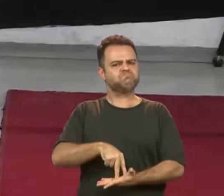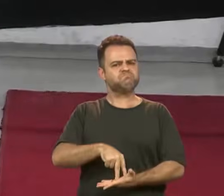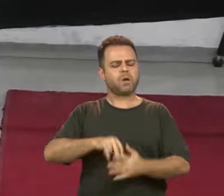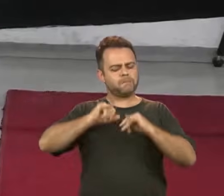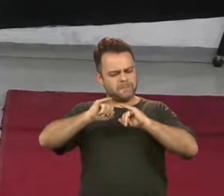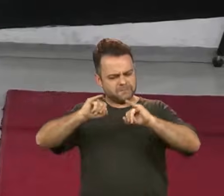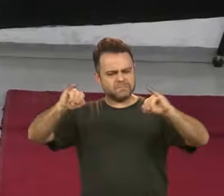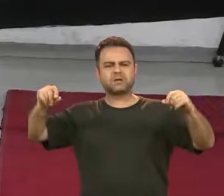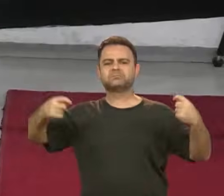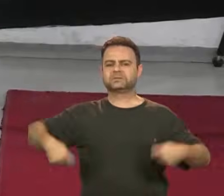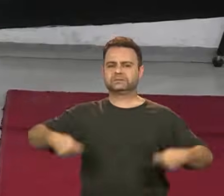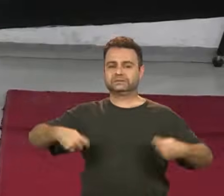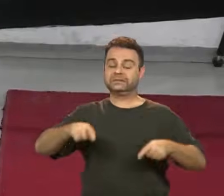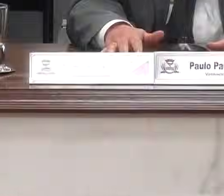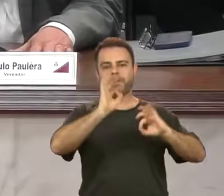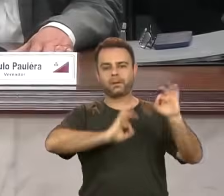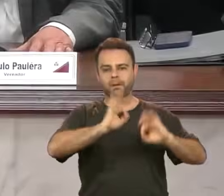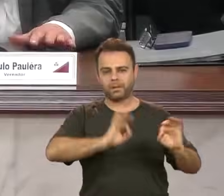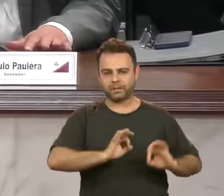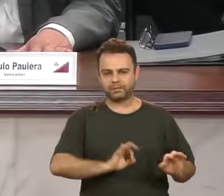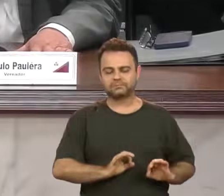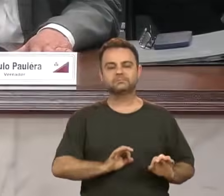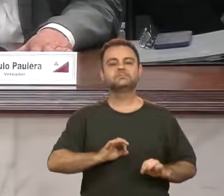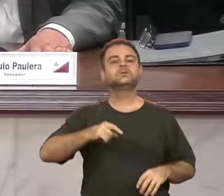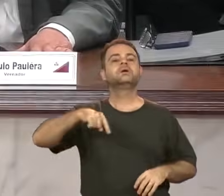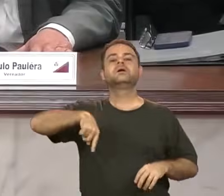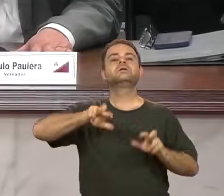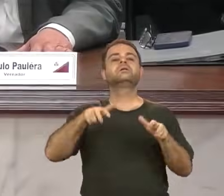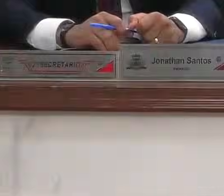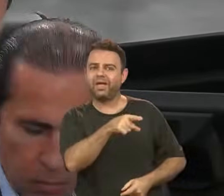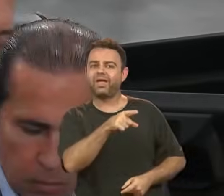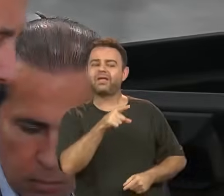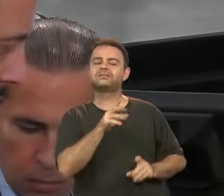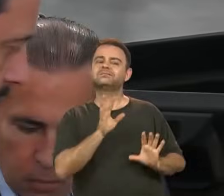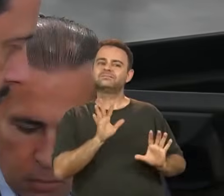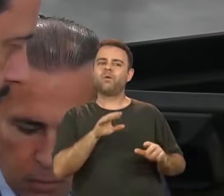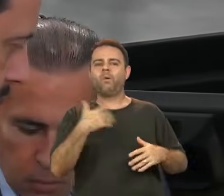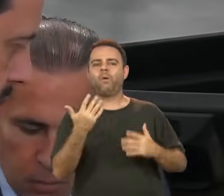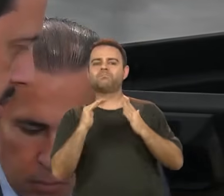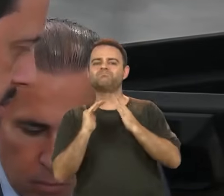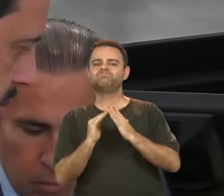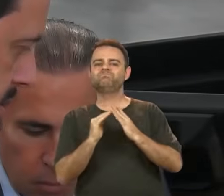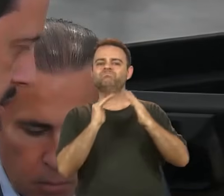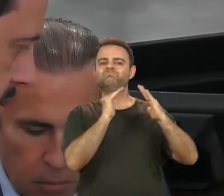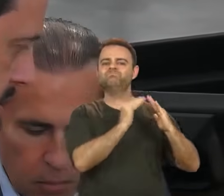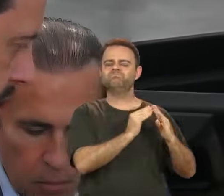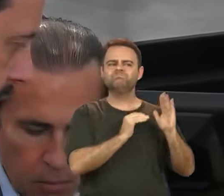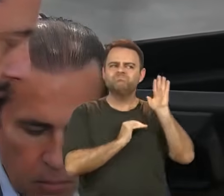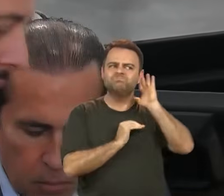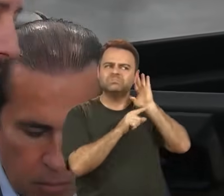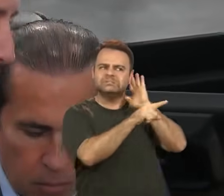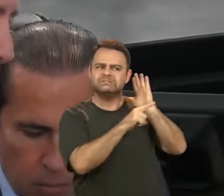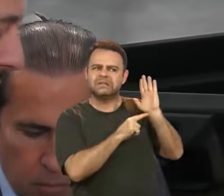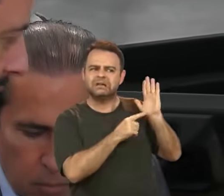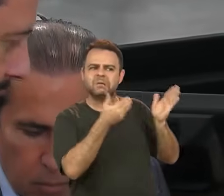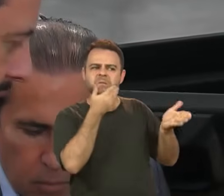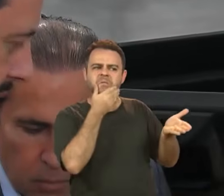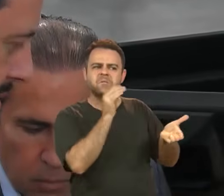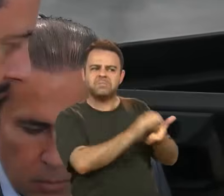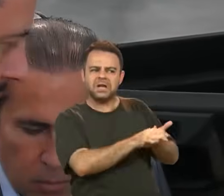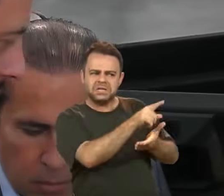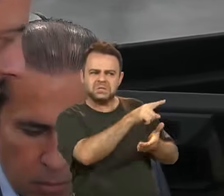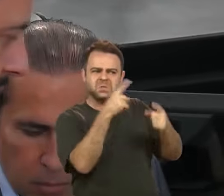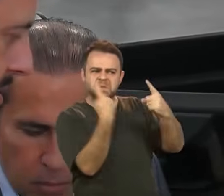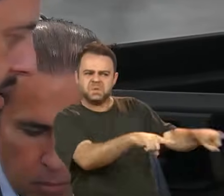importante que os homens estejam envolvidos, né? Nós temos que ter um olhar especial. Briga de marido e mulher, ninguém mete a colher. Tem que meter a colher sim, tem